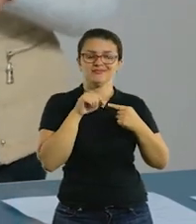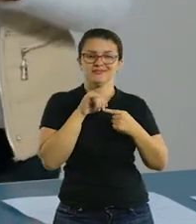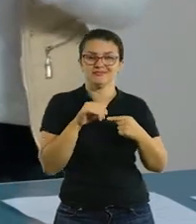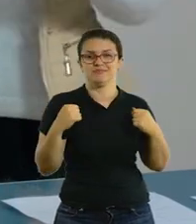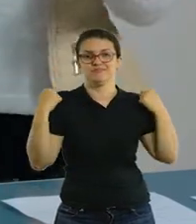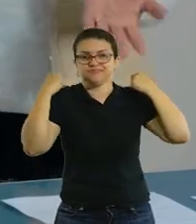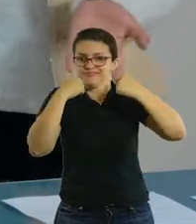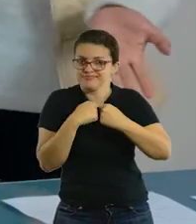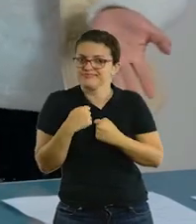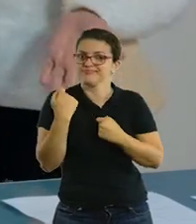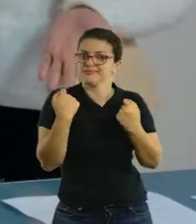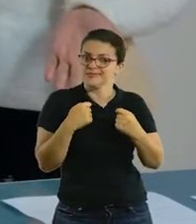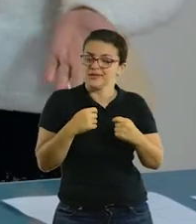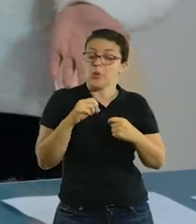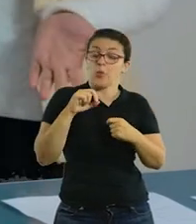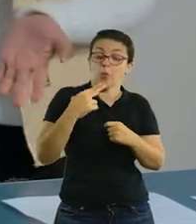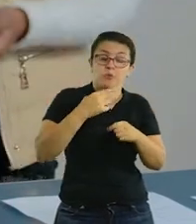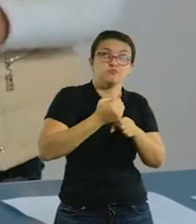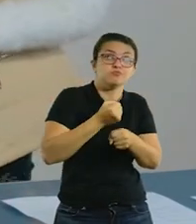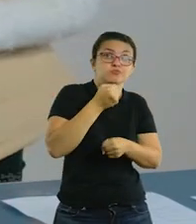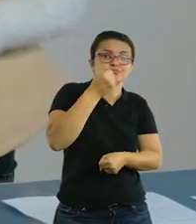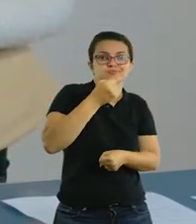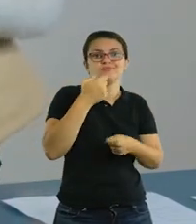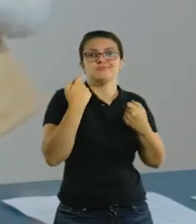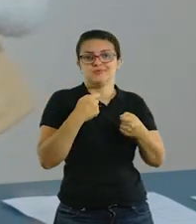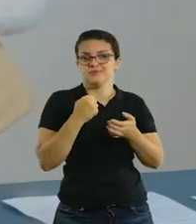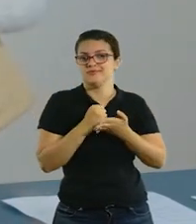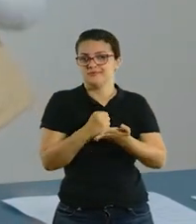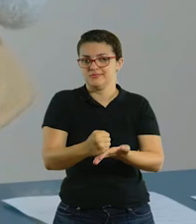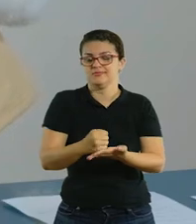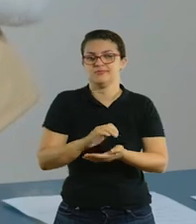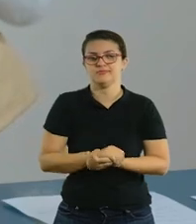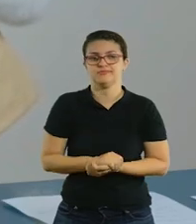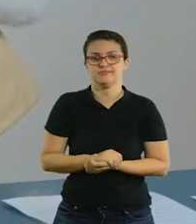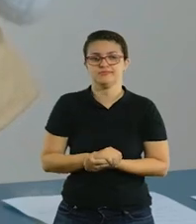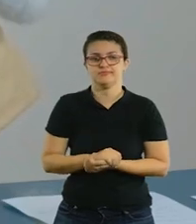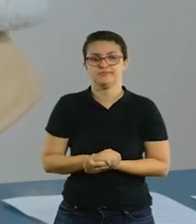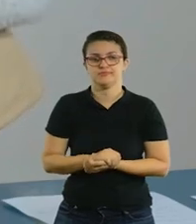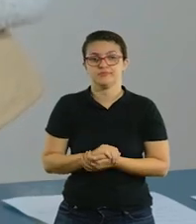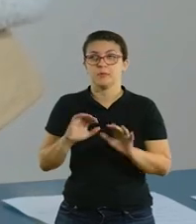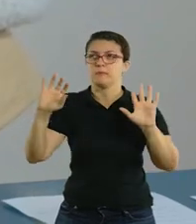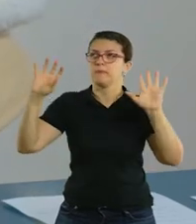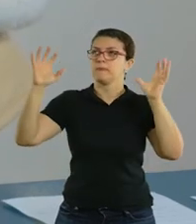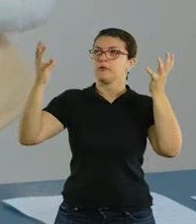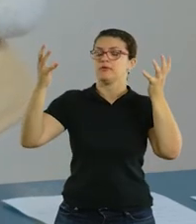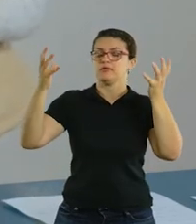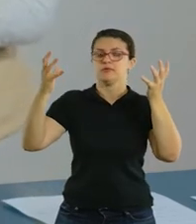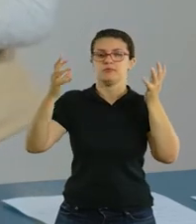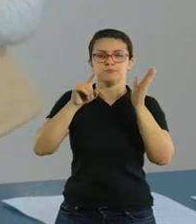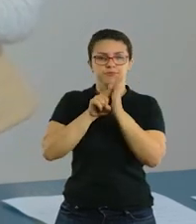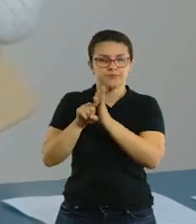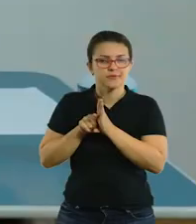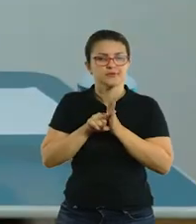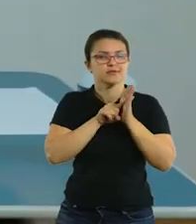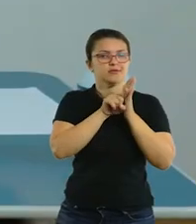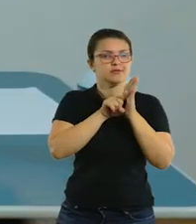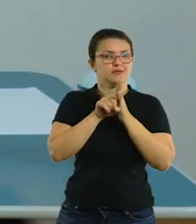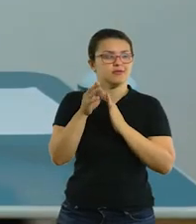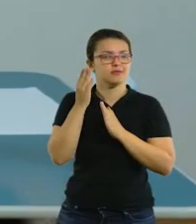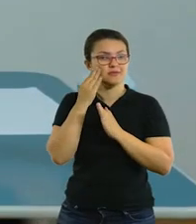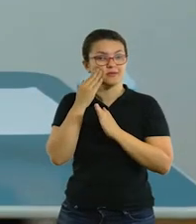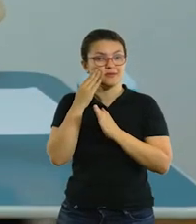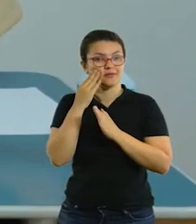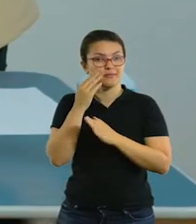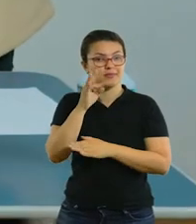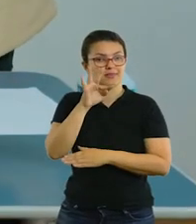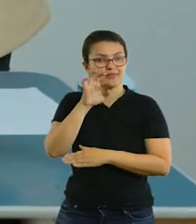agasalho, para saber se precisa levar o guarda-chuva, certo? Então, nós consultamos a previsão do tempo. Esse tempo que a gente fala, crianças,